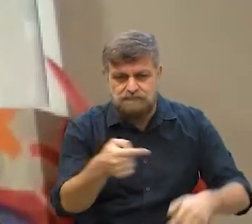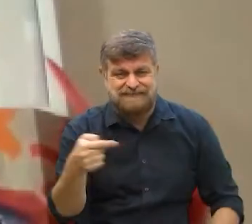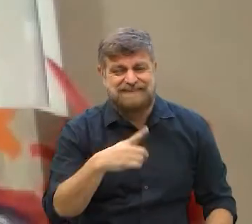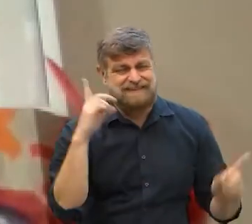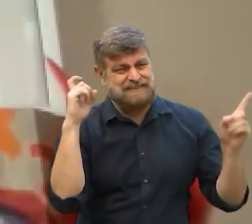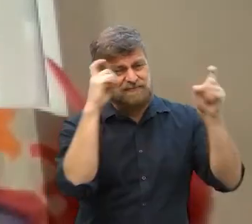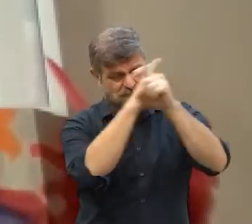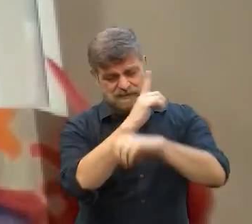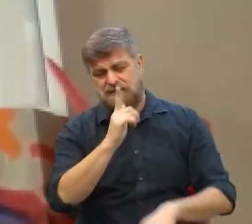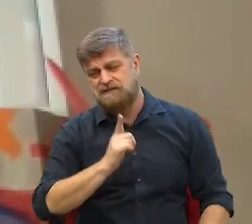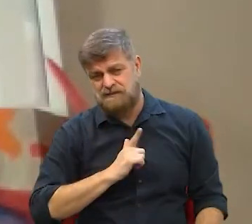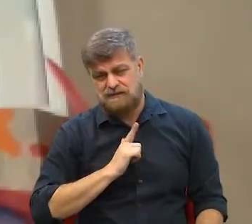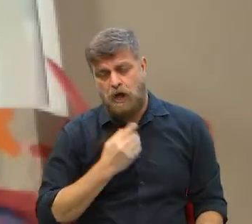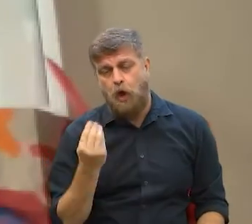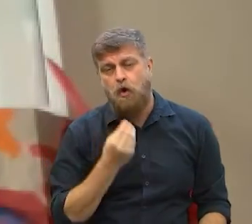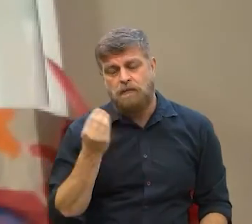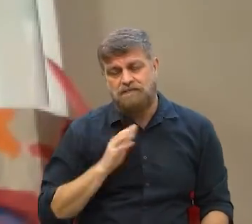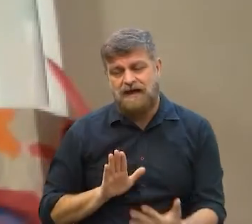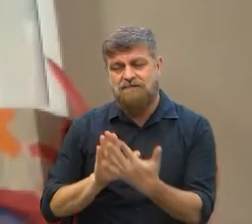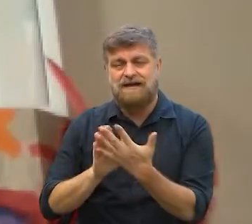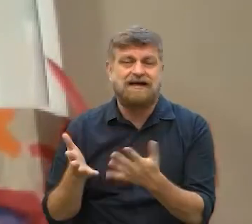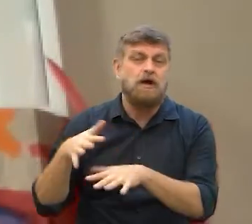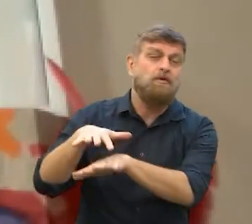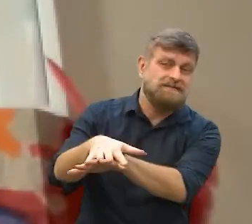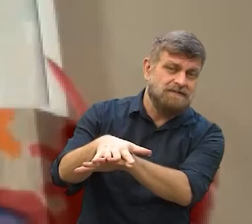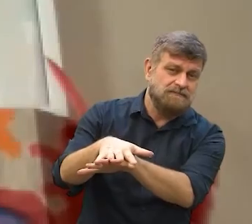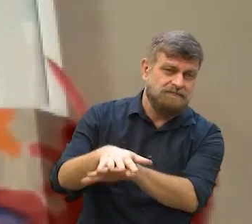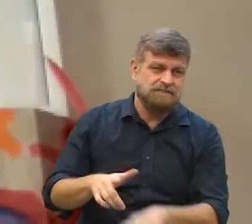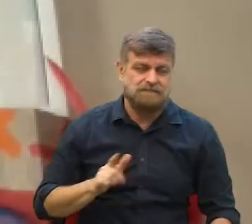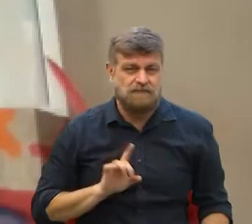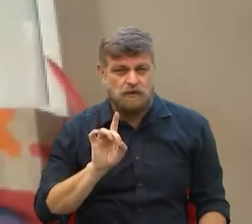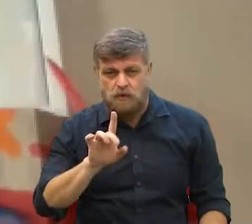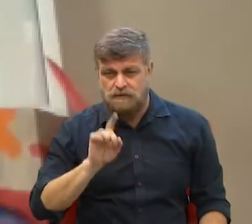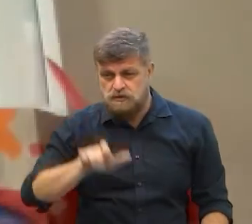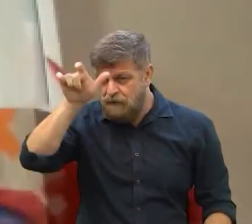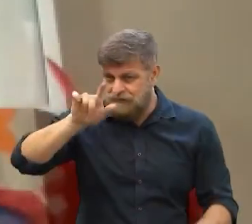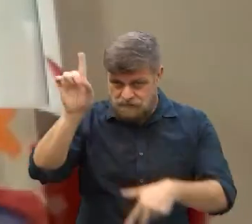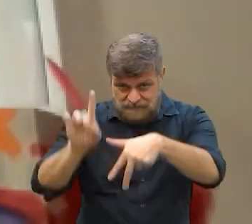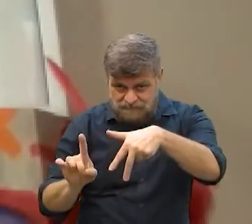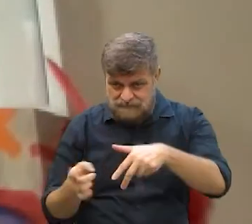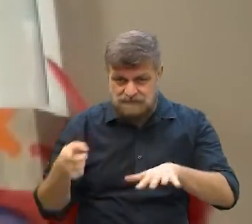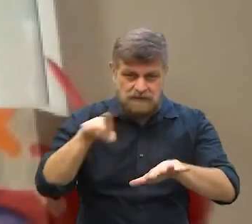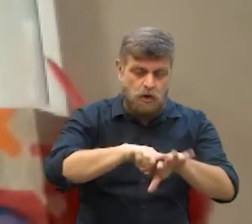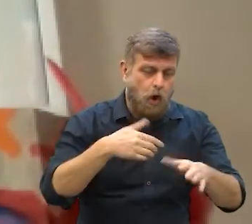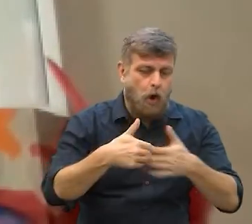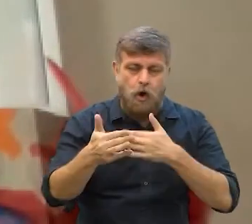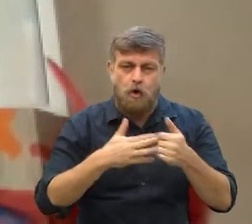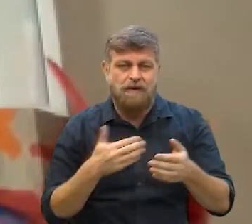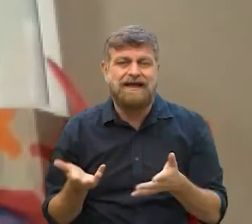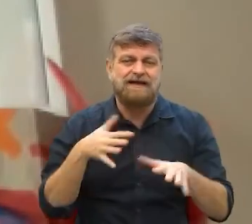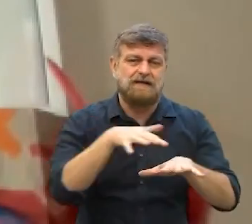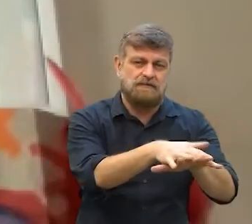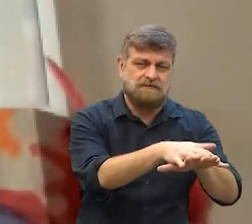muitas dificuldades para enfrentar a inclusão. E aí não é só a inclusão de pessoas com deficiência, qualquer